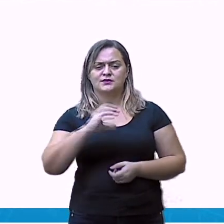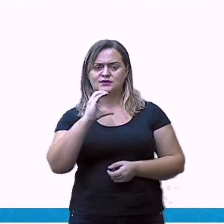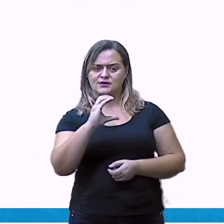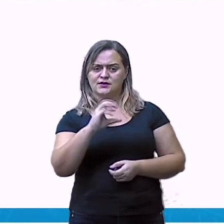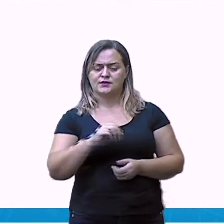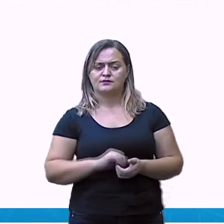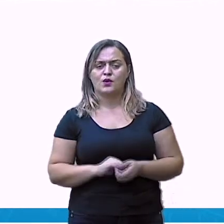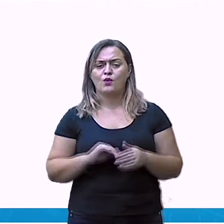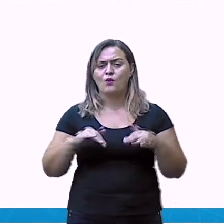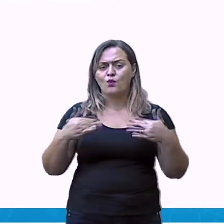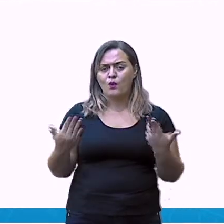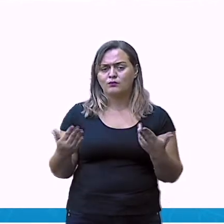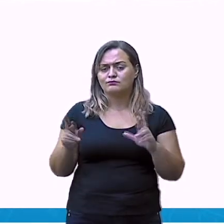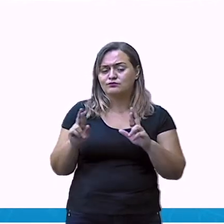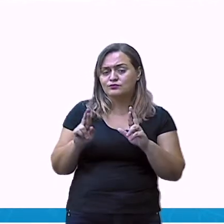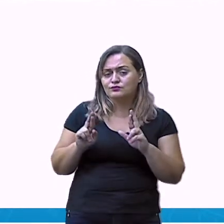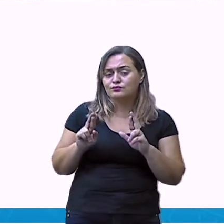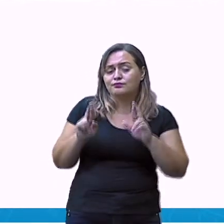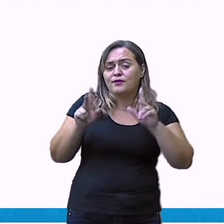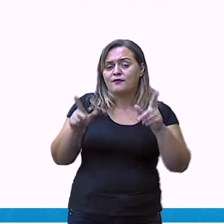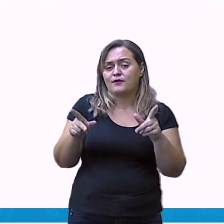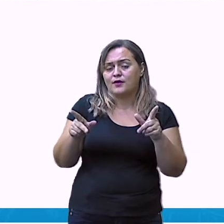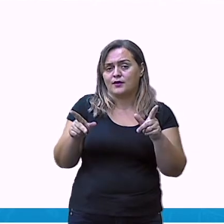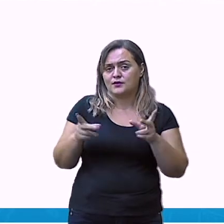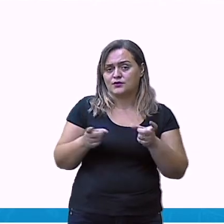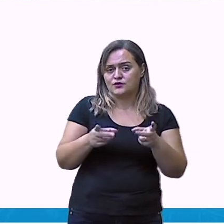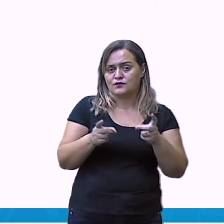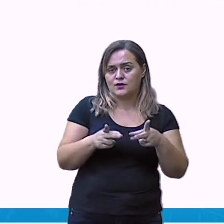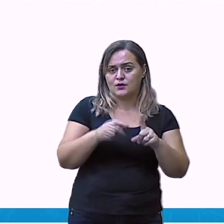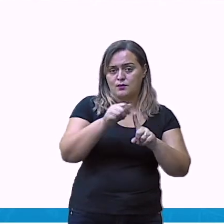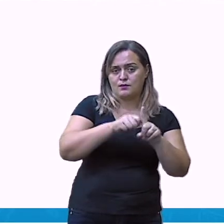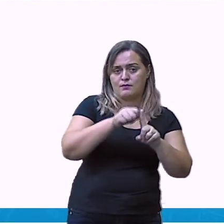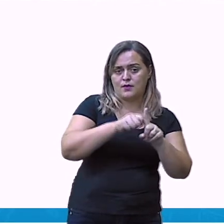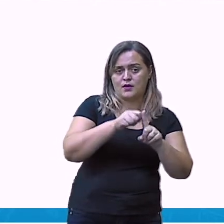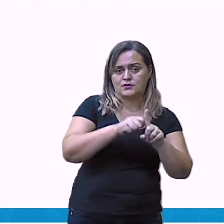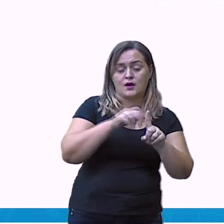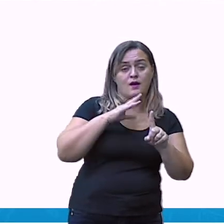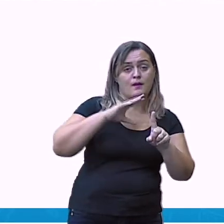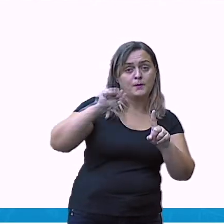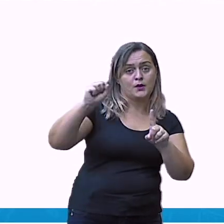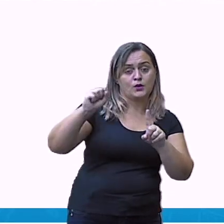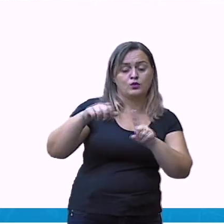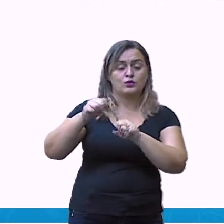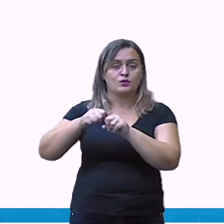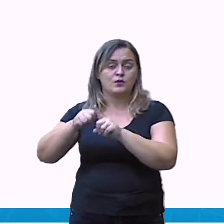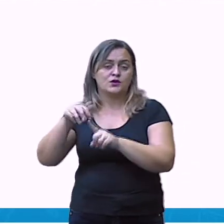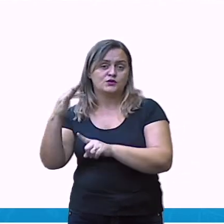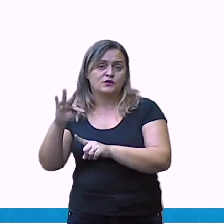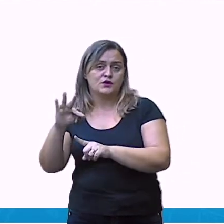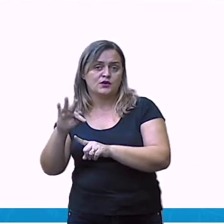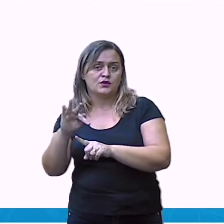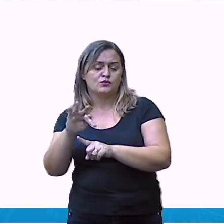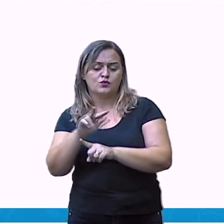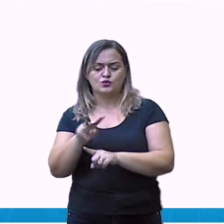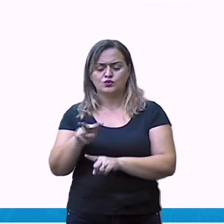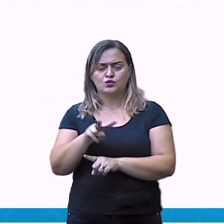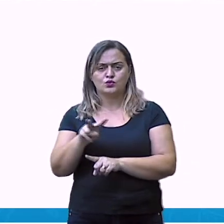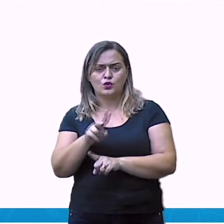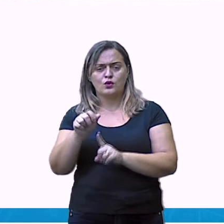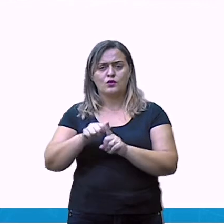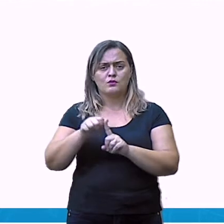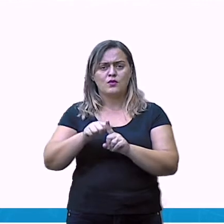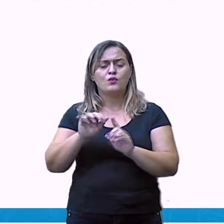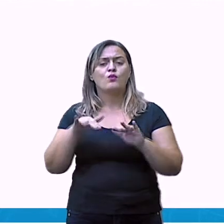diferença em vendas entre os meses de abril e fevereiro? Se eu vou fazer a diferença entre os